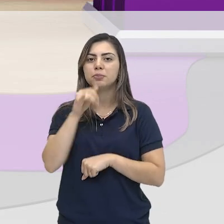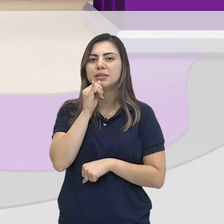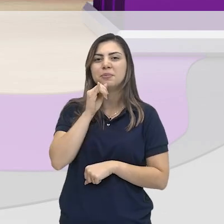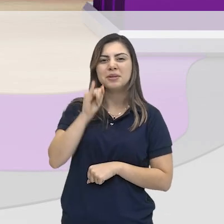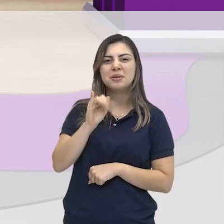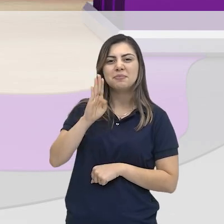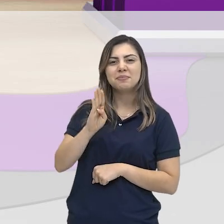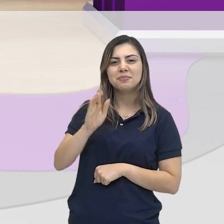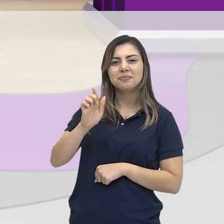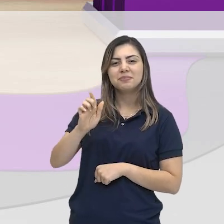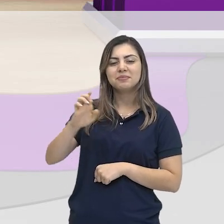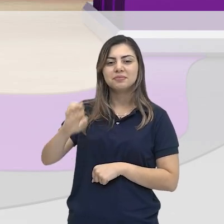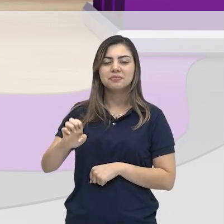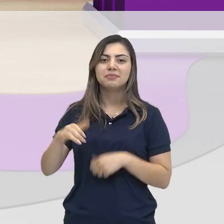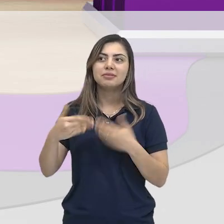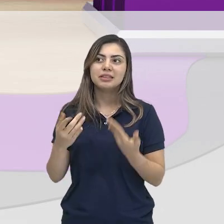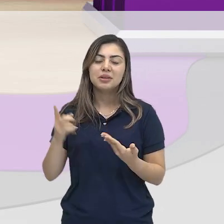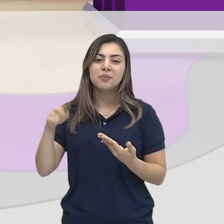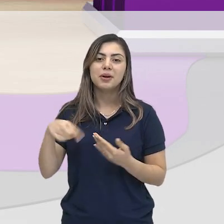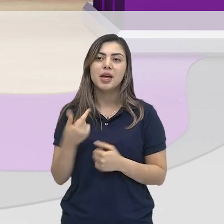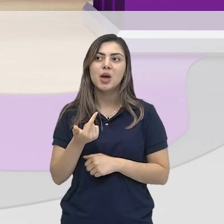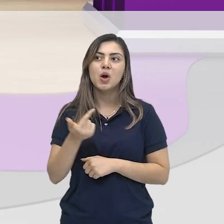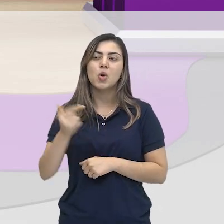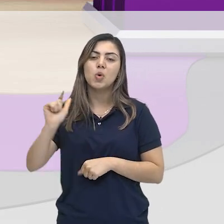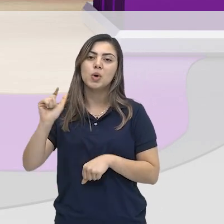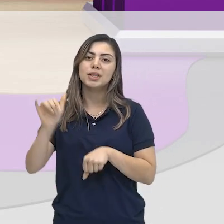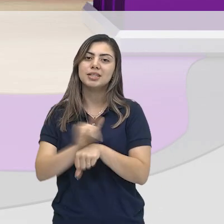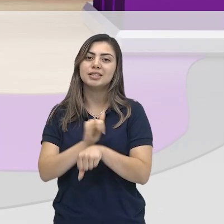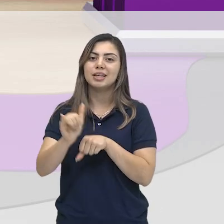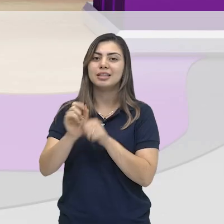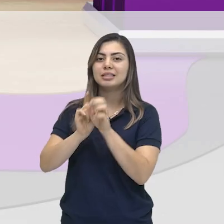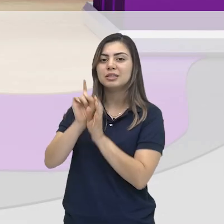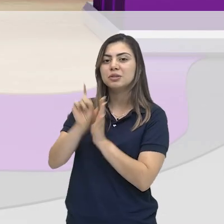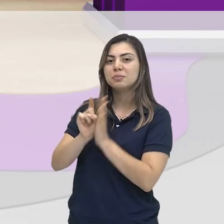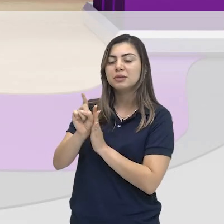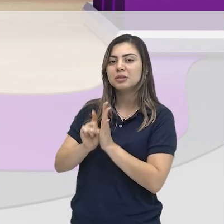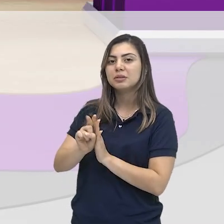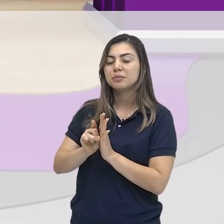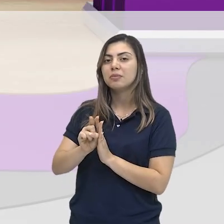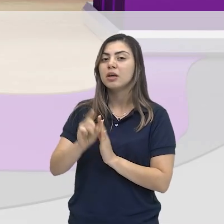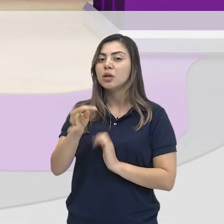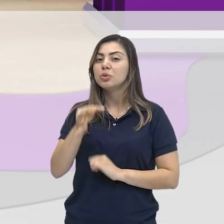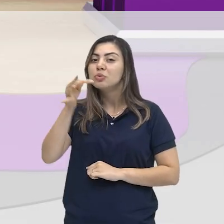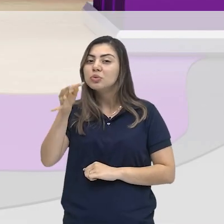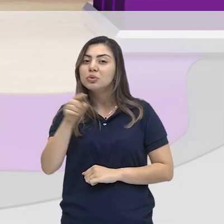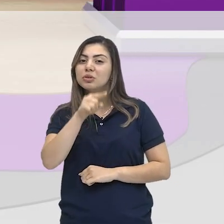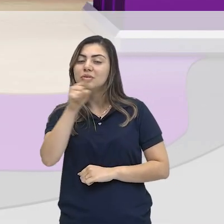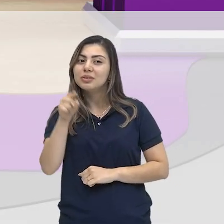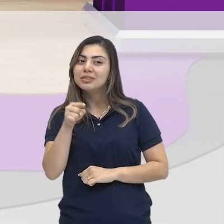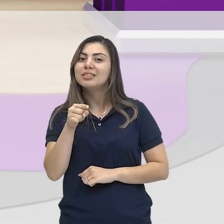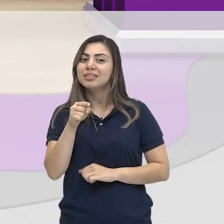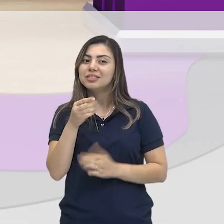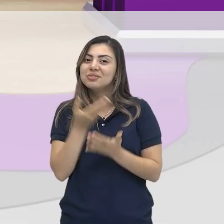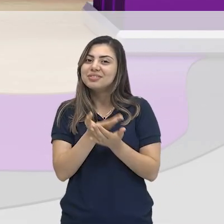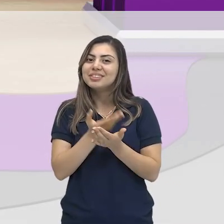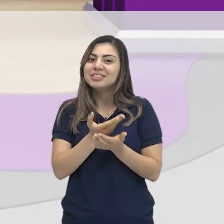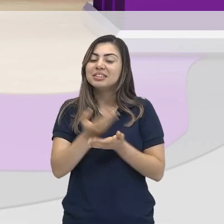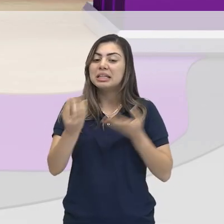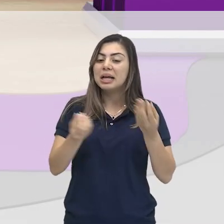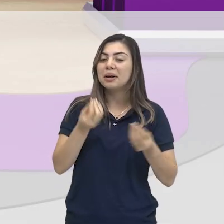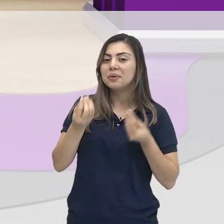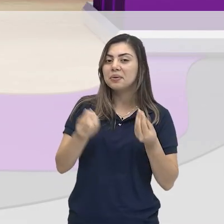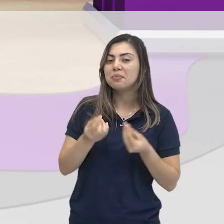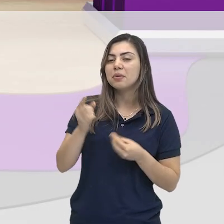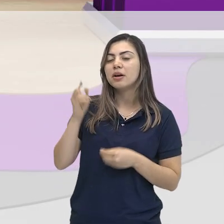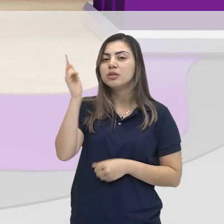um outro papo, já é uma conversa na qual vocês, quando estiverem em séries mais à frente, terão a oportunidade de estudar, que é a